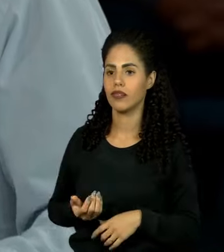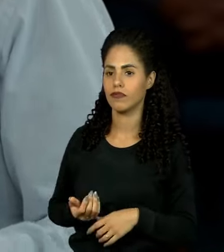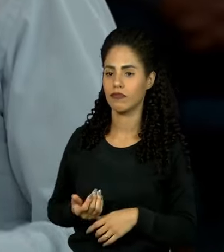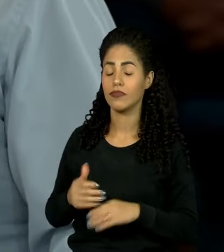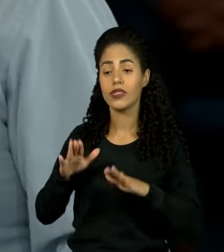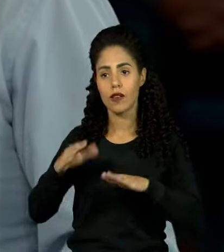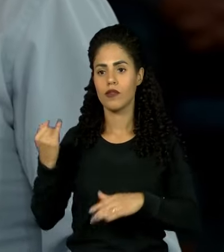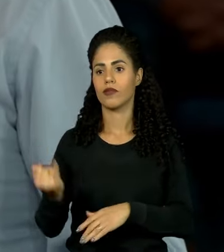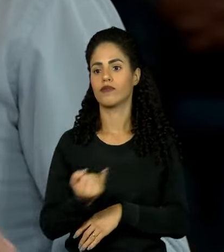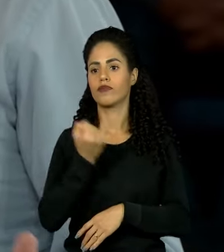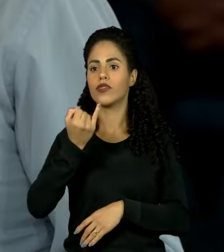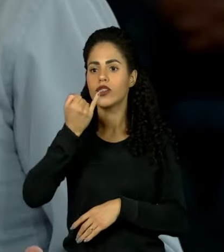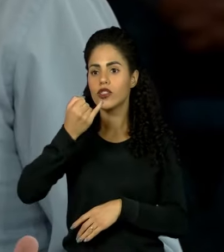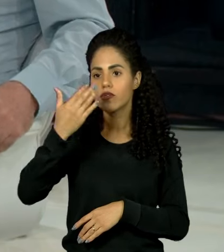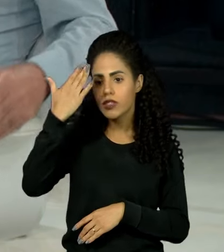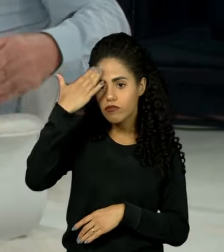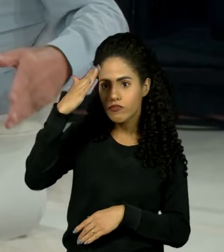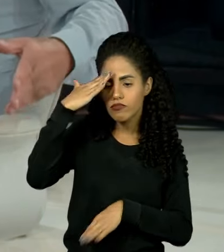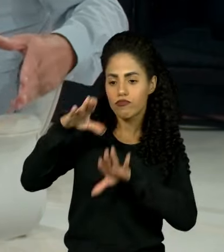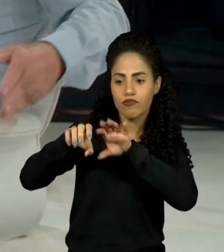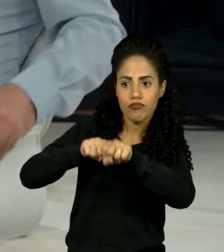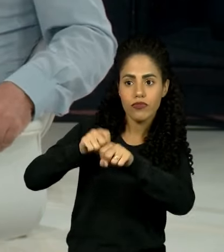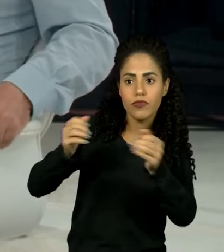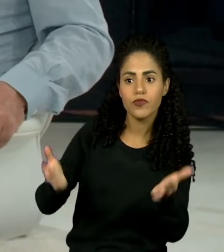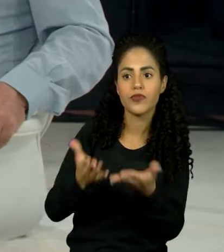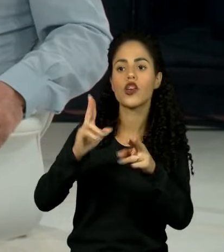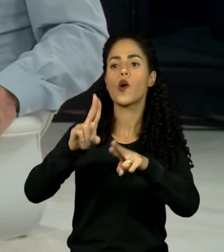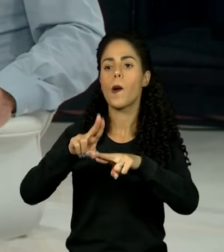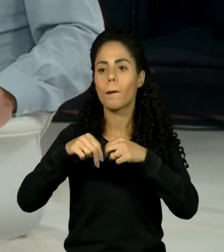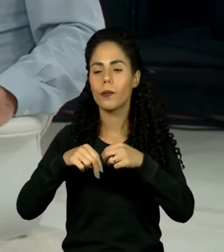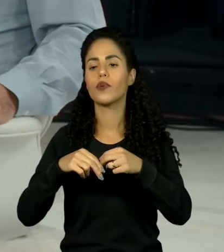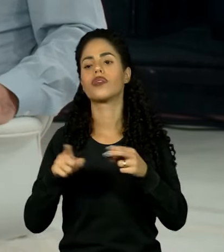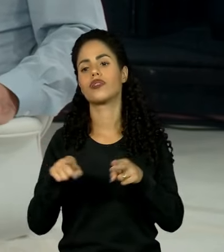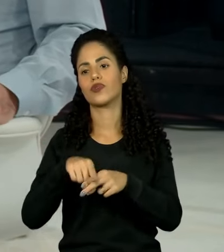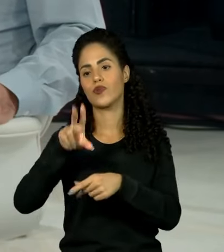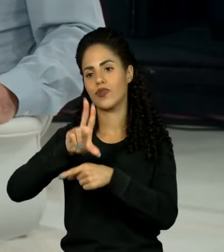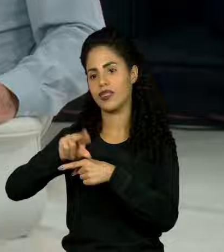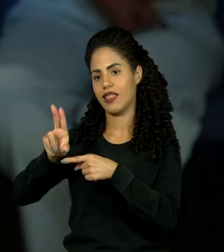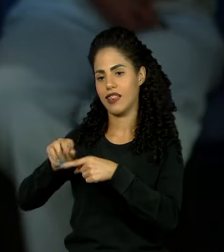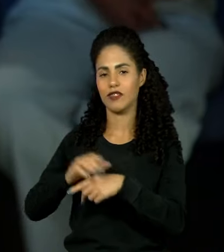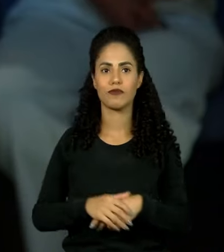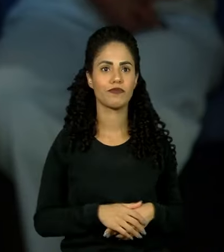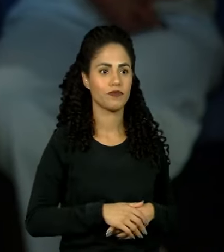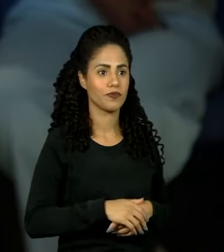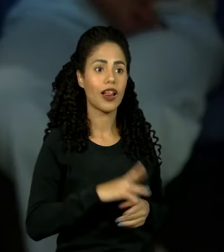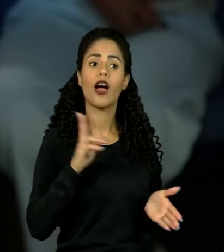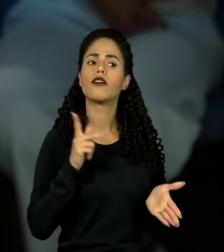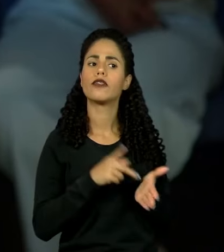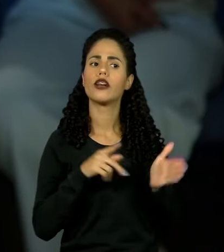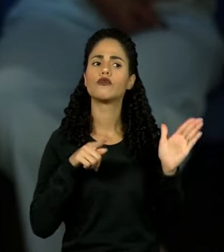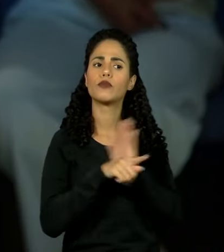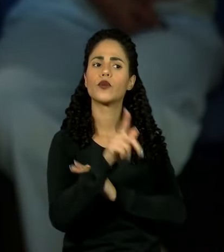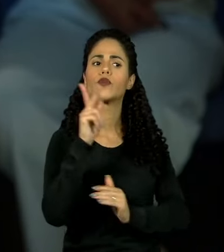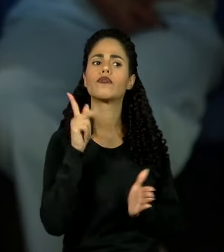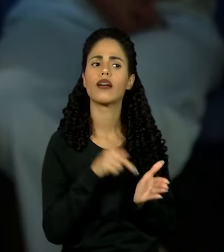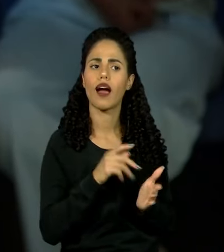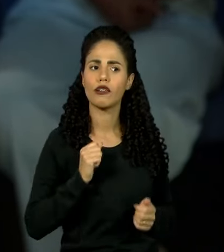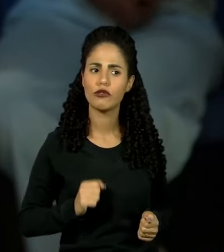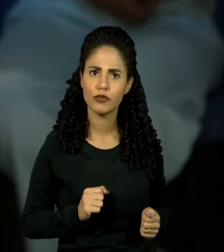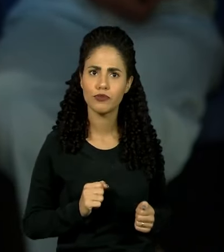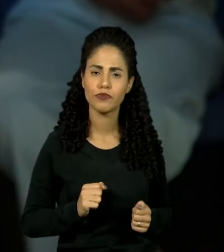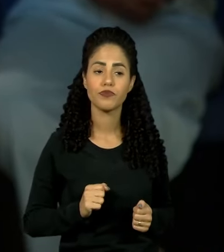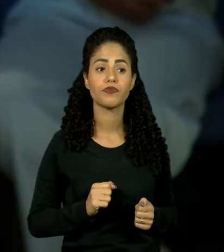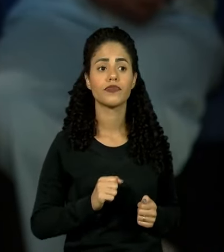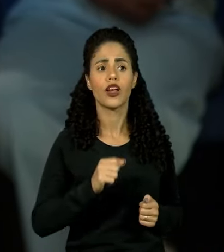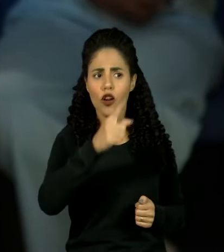é muito importante a capacitação então por isso é um papel importante do Senac agora a gente vai pro jogo da verdade com o presidente Queiroz